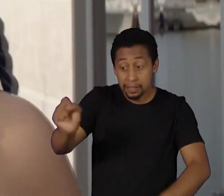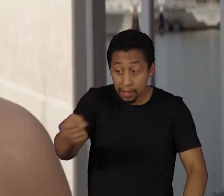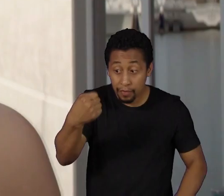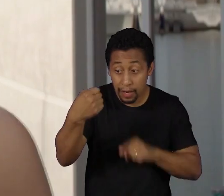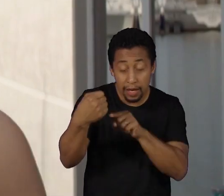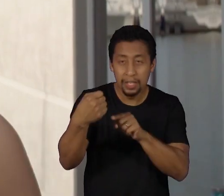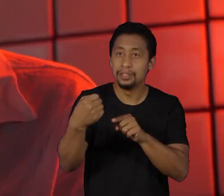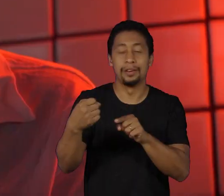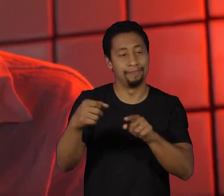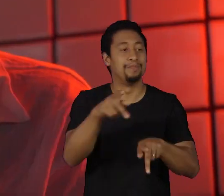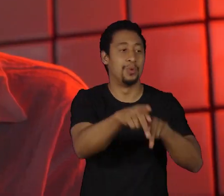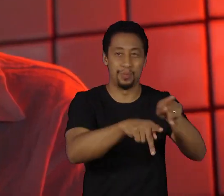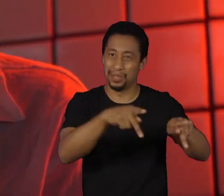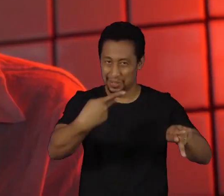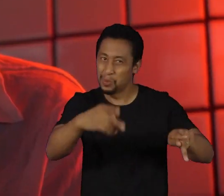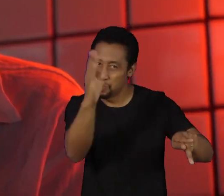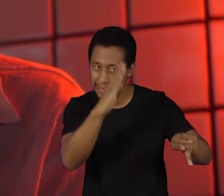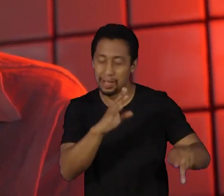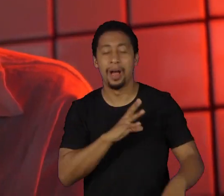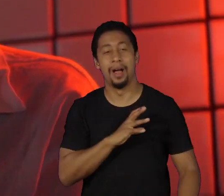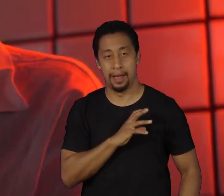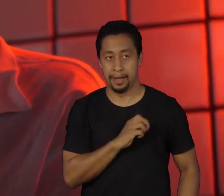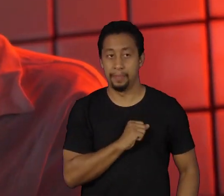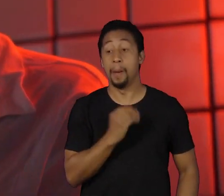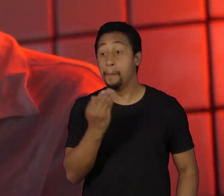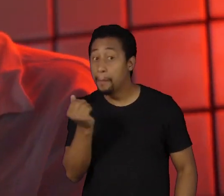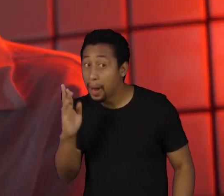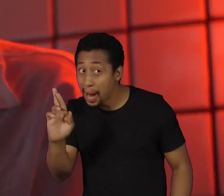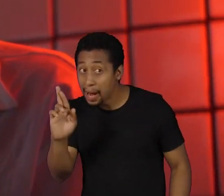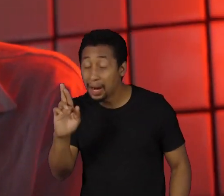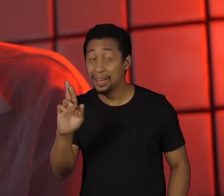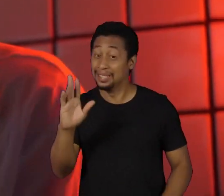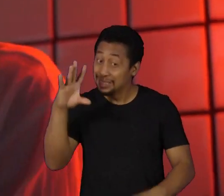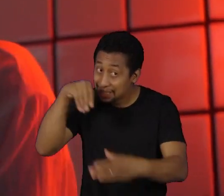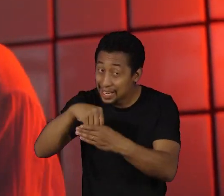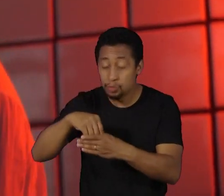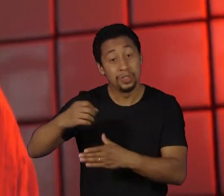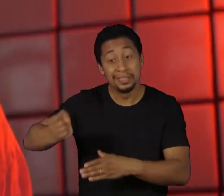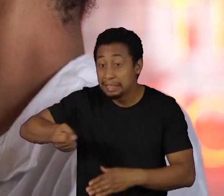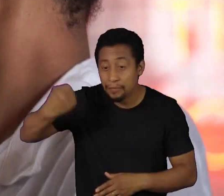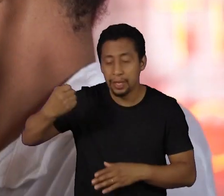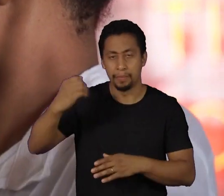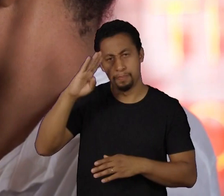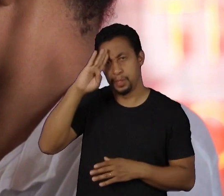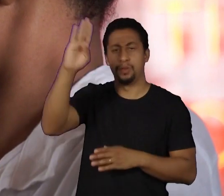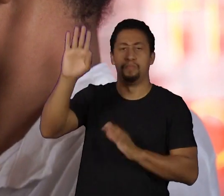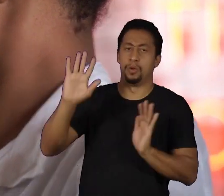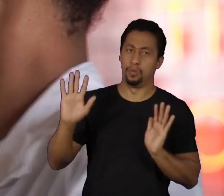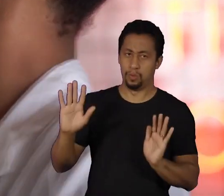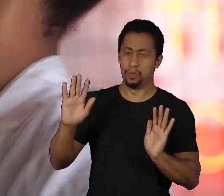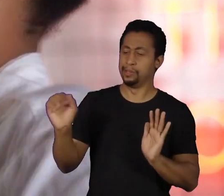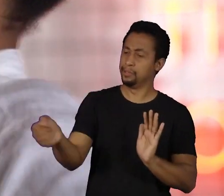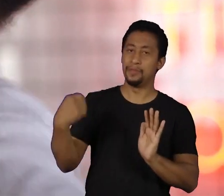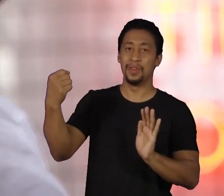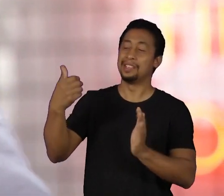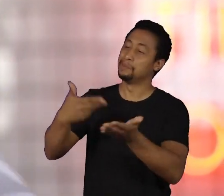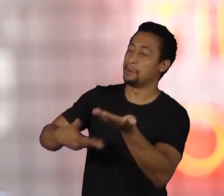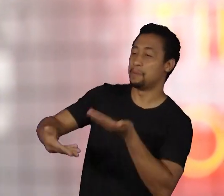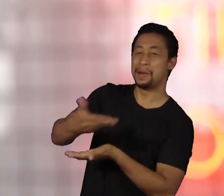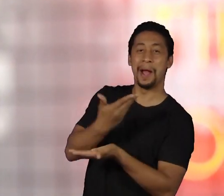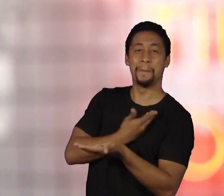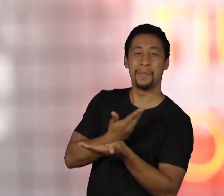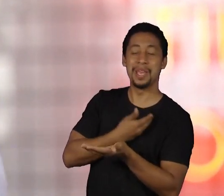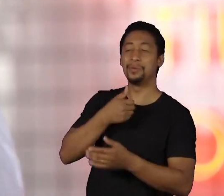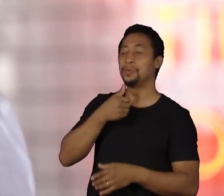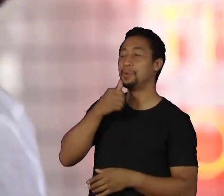que no contexto de boteco e bar, a cerveja, sim, seja a protagonista. Ela junta os amigos eles ficam